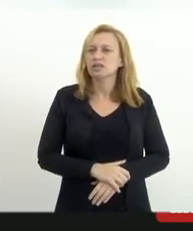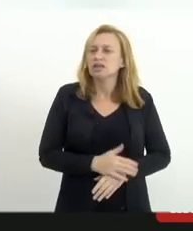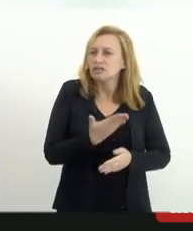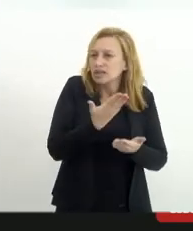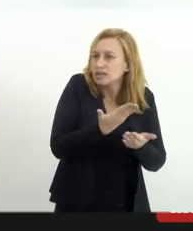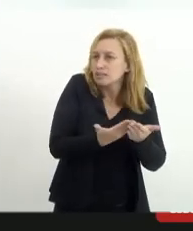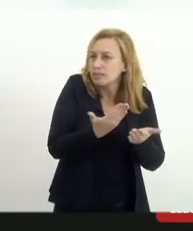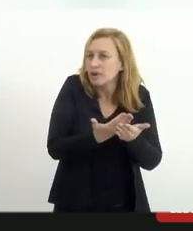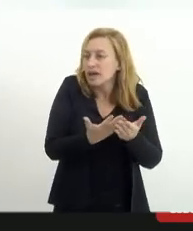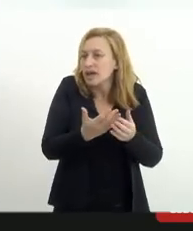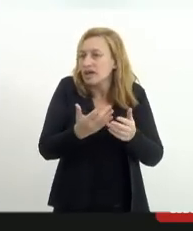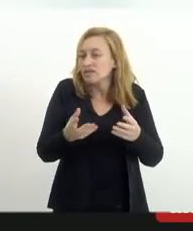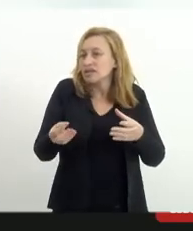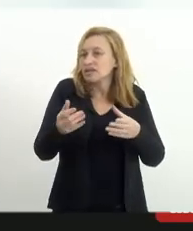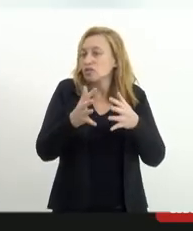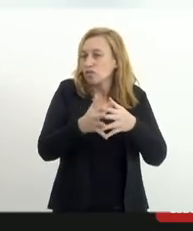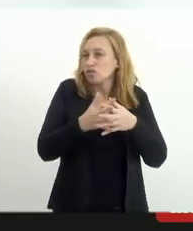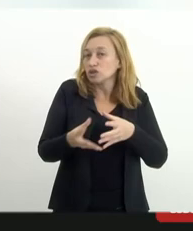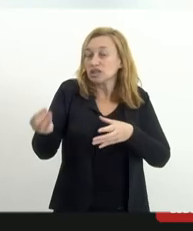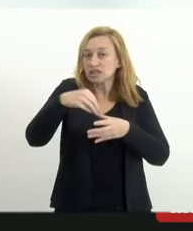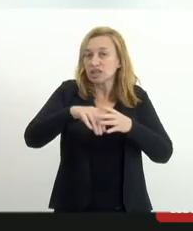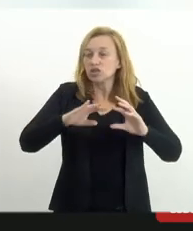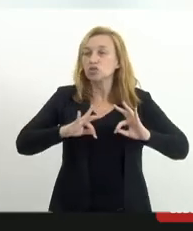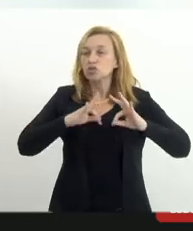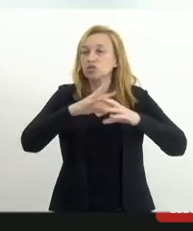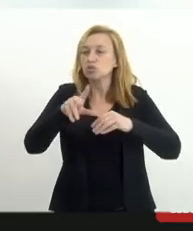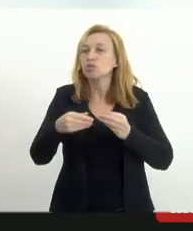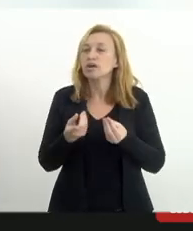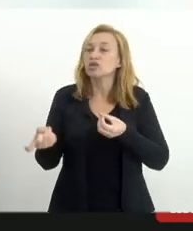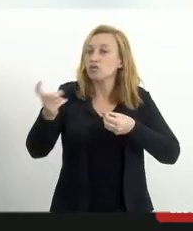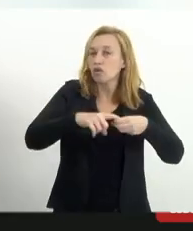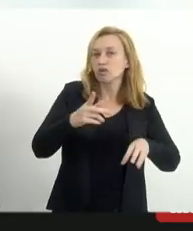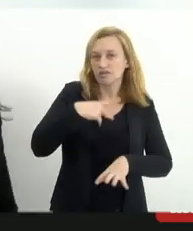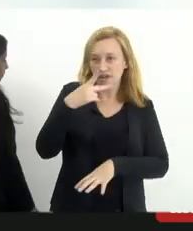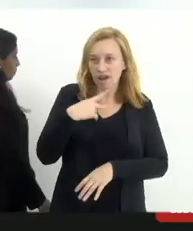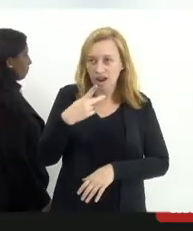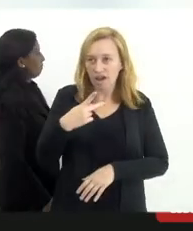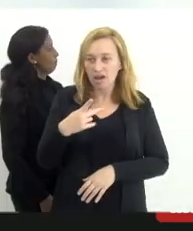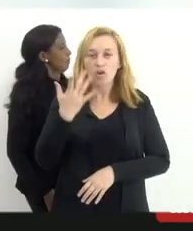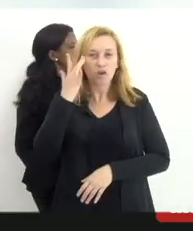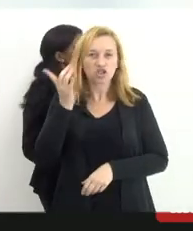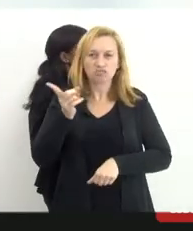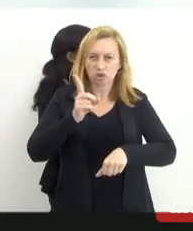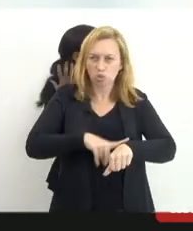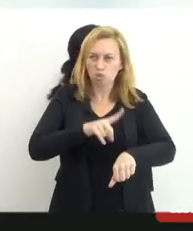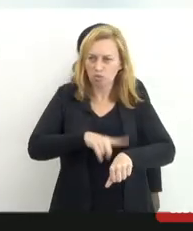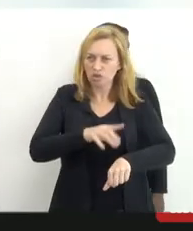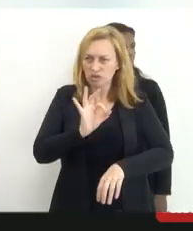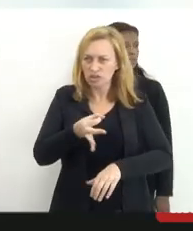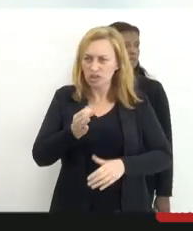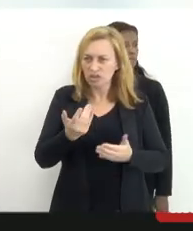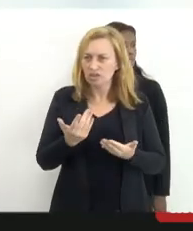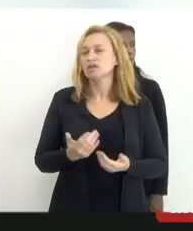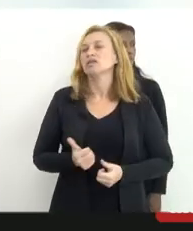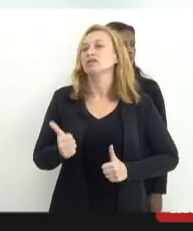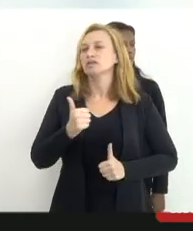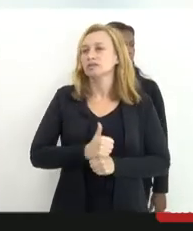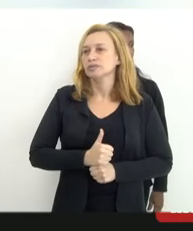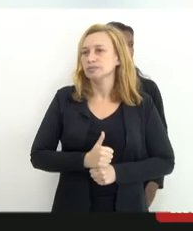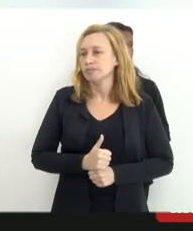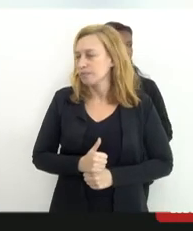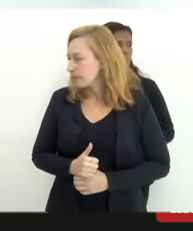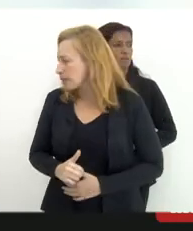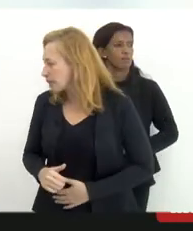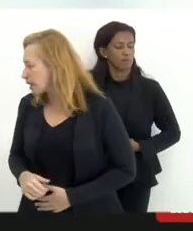perdendo dentro desse novelo. Mas eu volto a dizer, eu achei até esse momento, que não acabou,